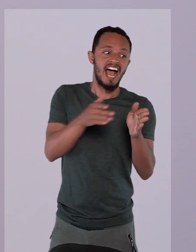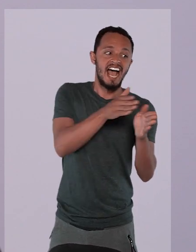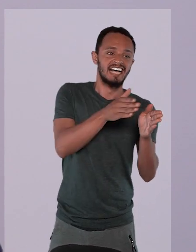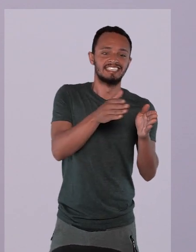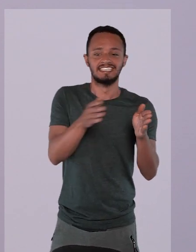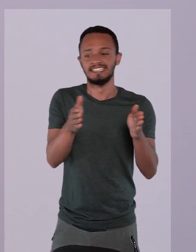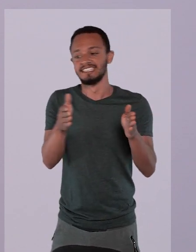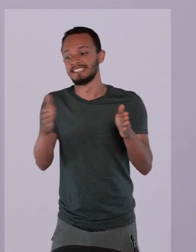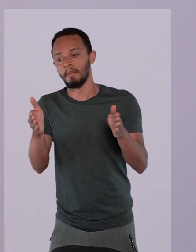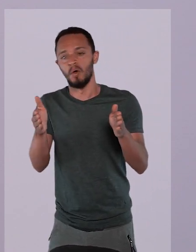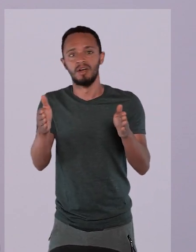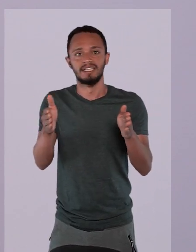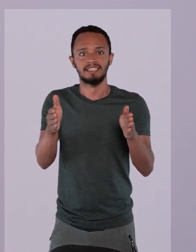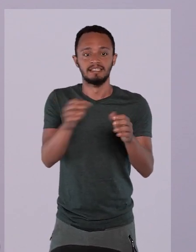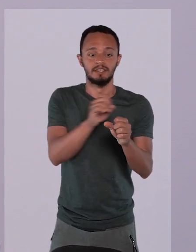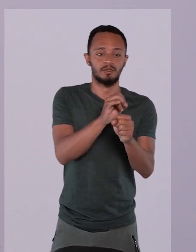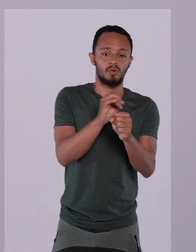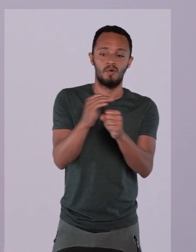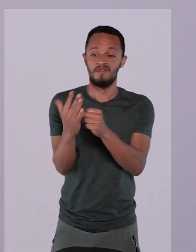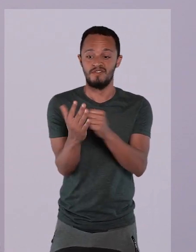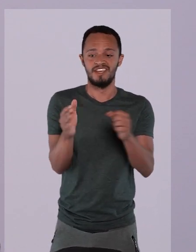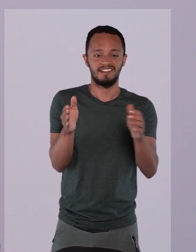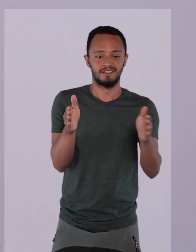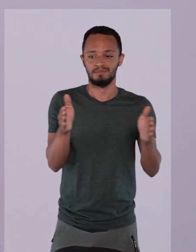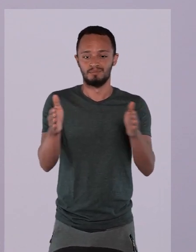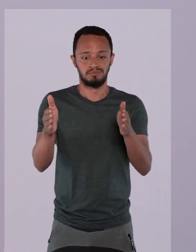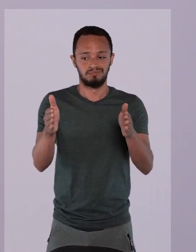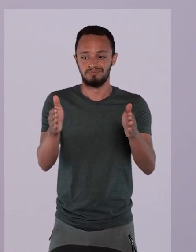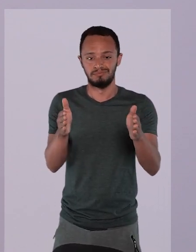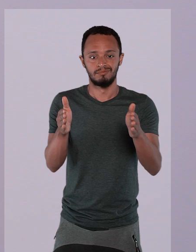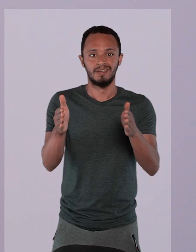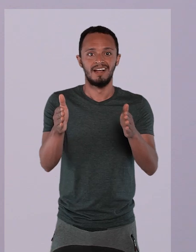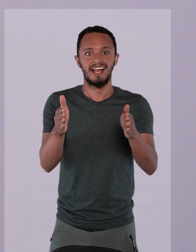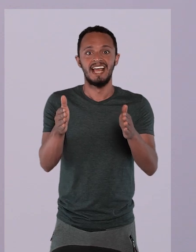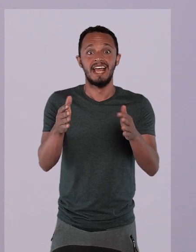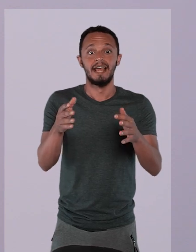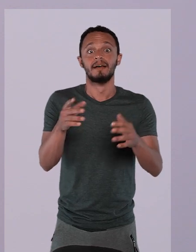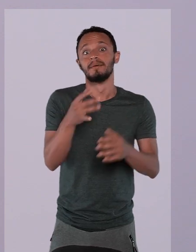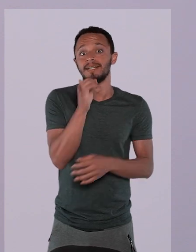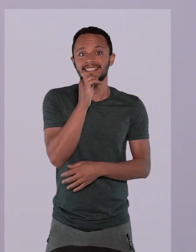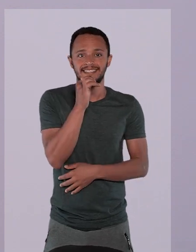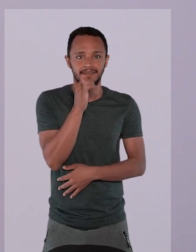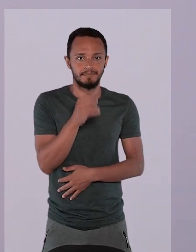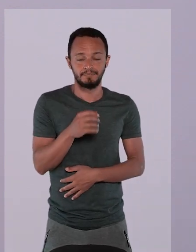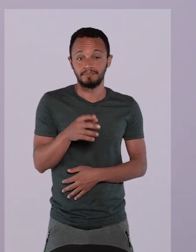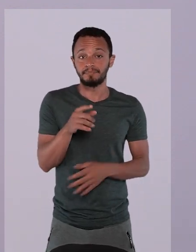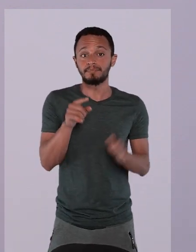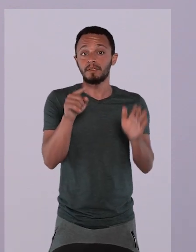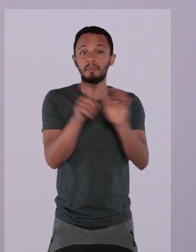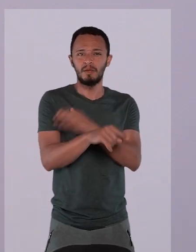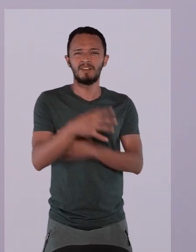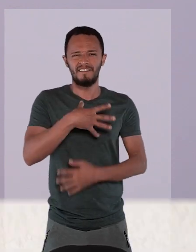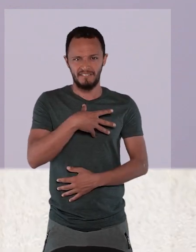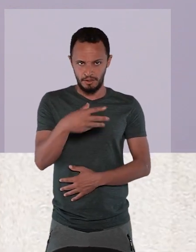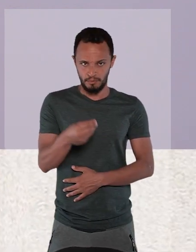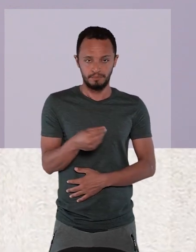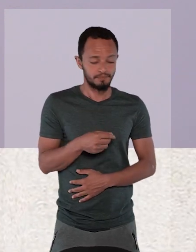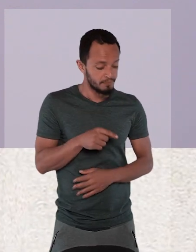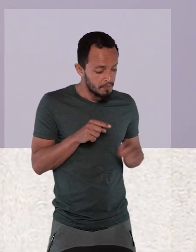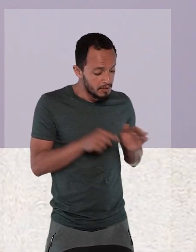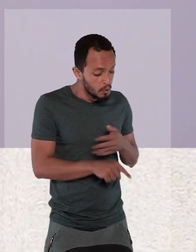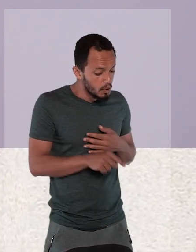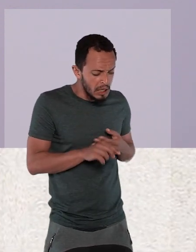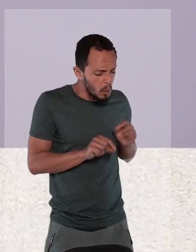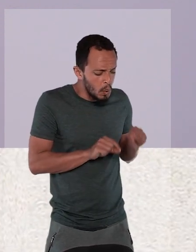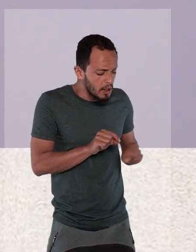As cicatrizes deixadas por esses 2 anos, né, numa criança, conversem quem tem filho, neto, converse com uma